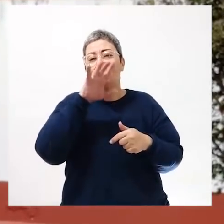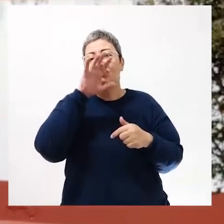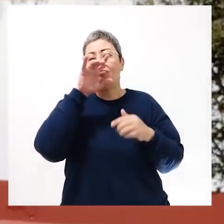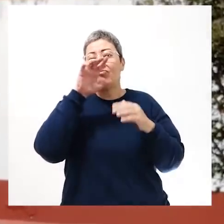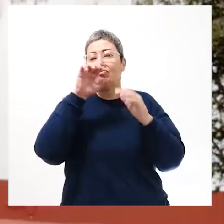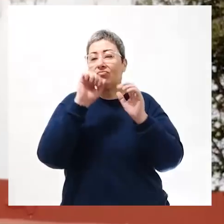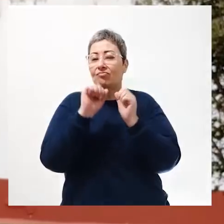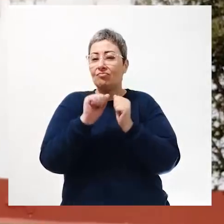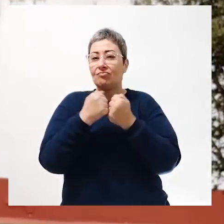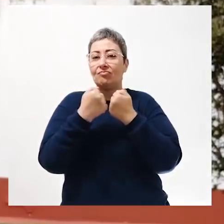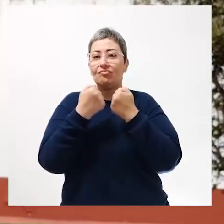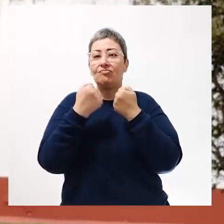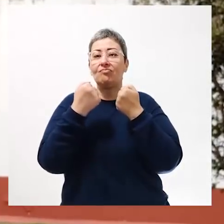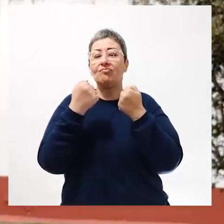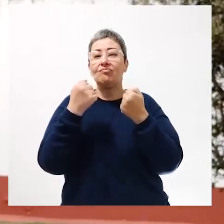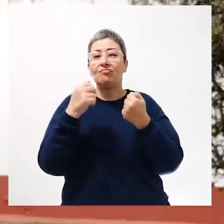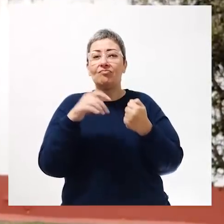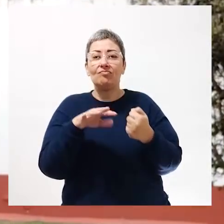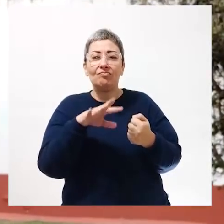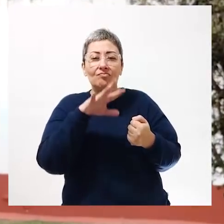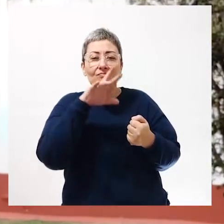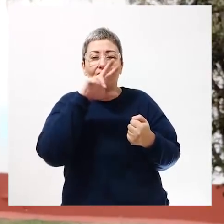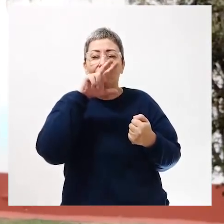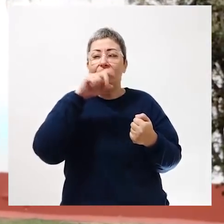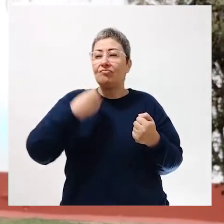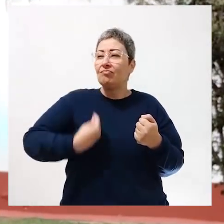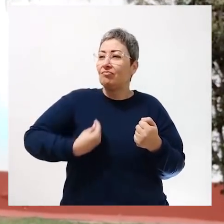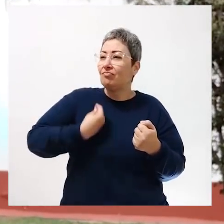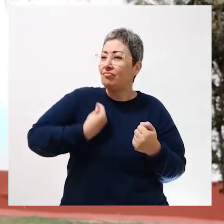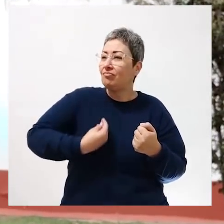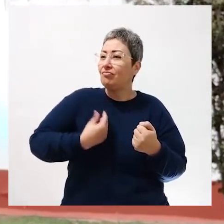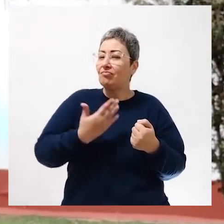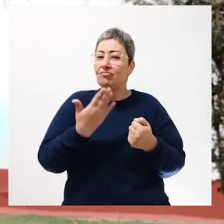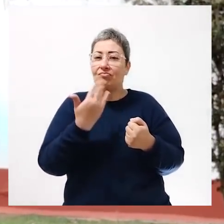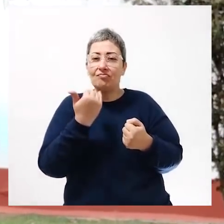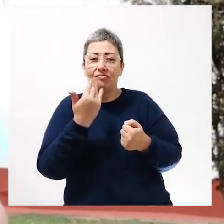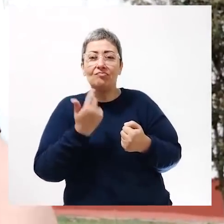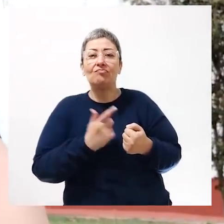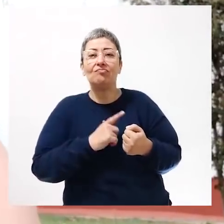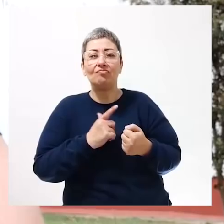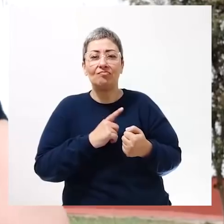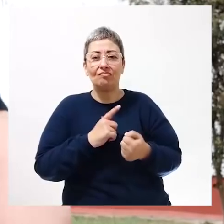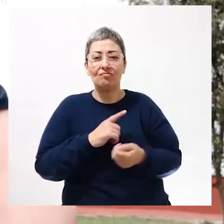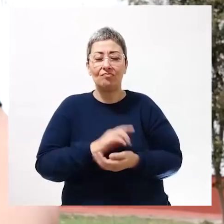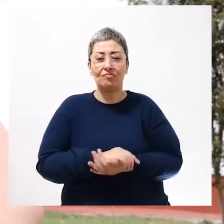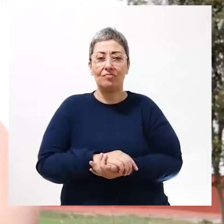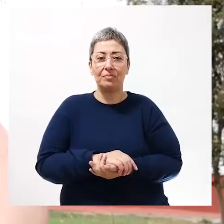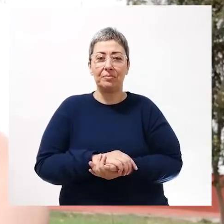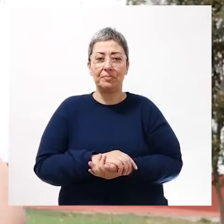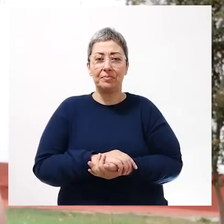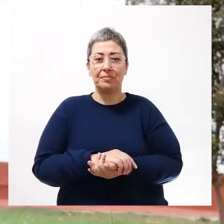Cheirinho de pão, cheirinho de vida que nos alimenta.